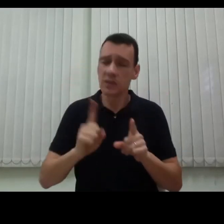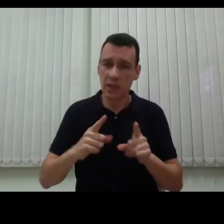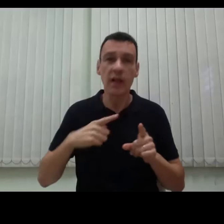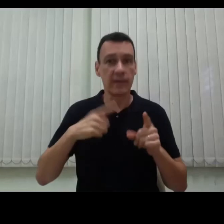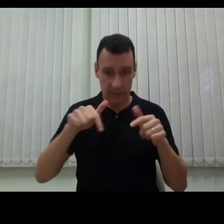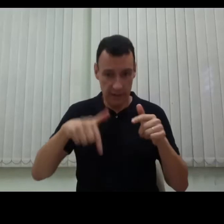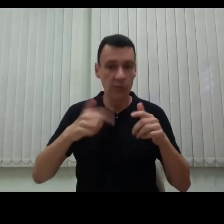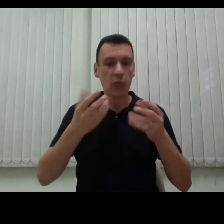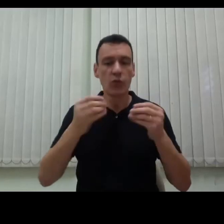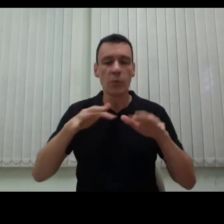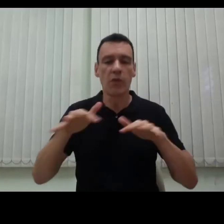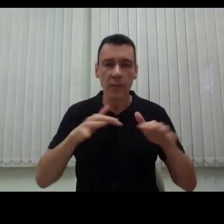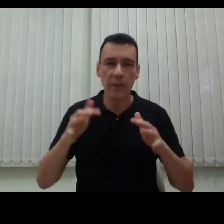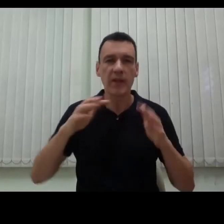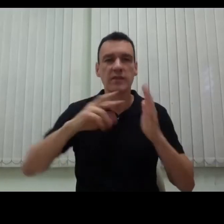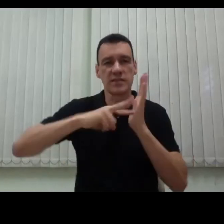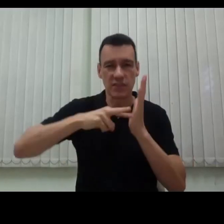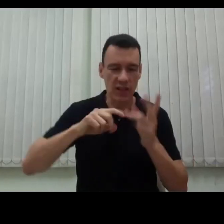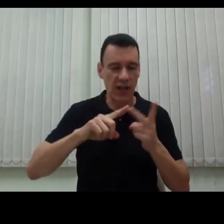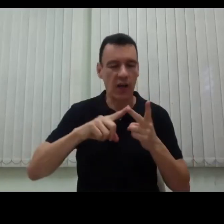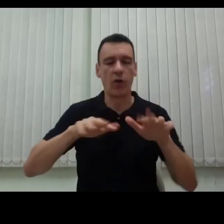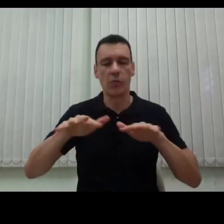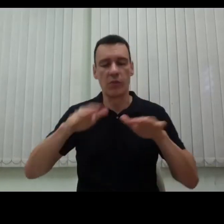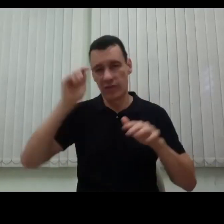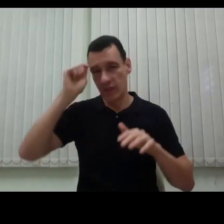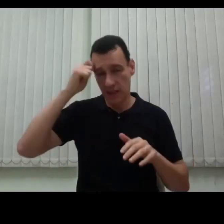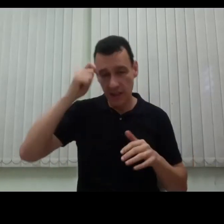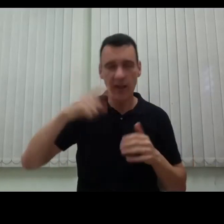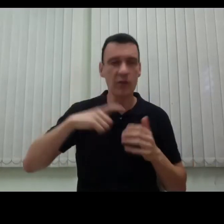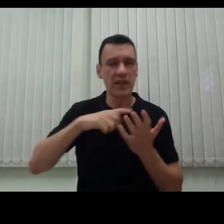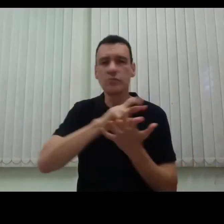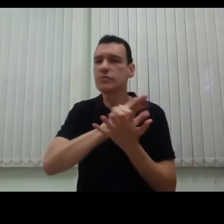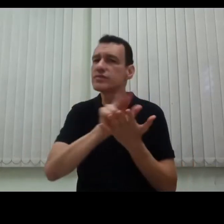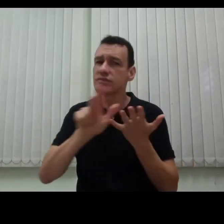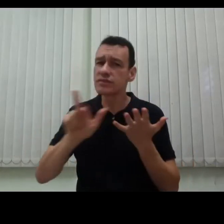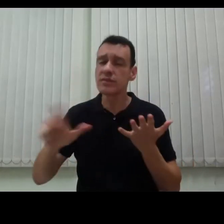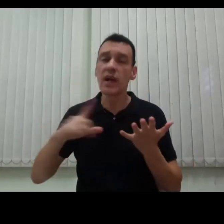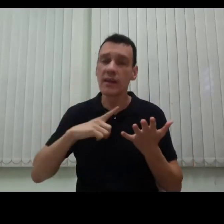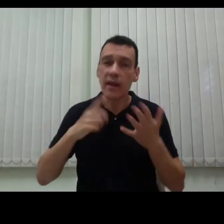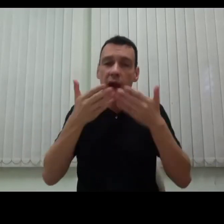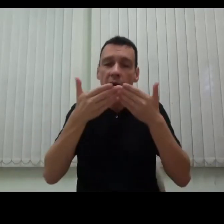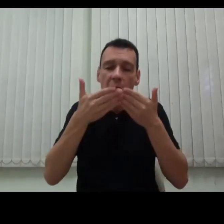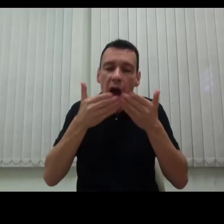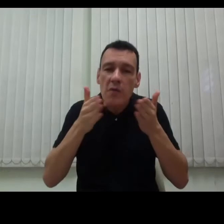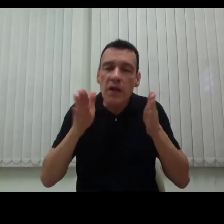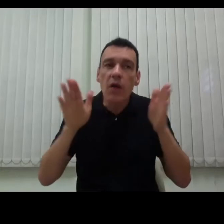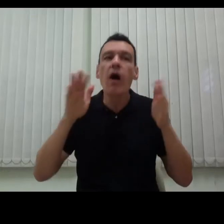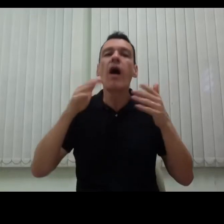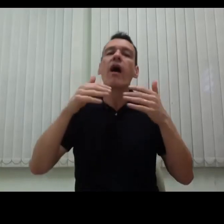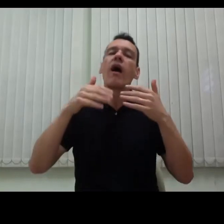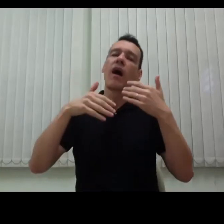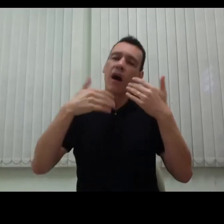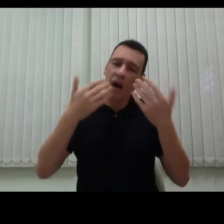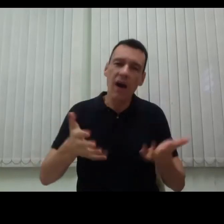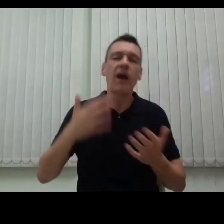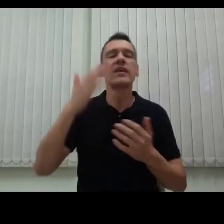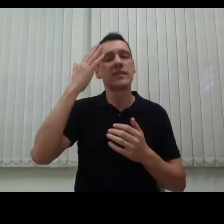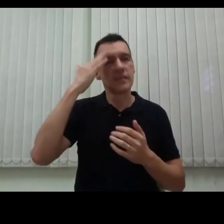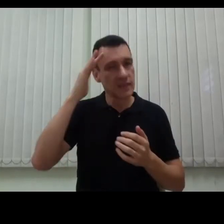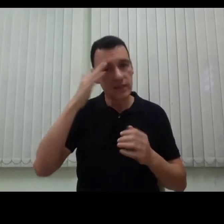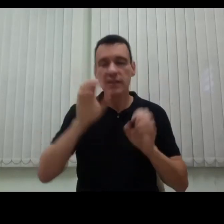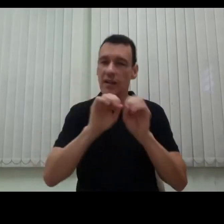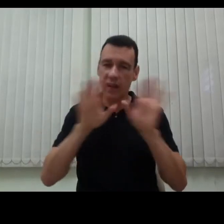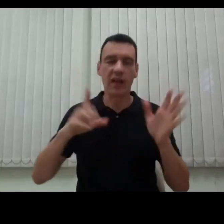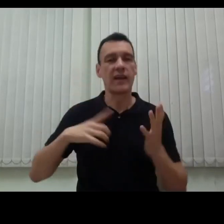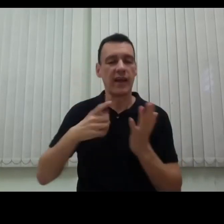negros, que abriram portas para o contato com essa produção negra, né? Produção de autores